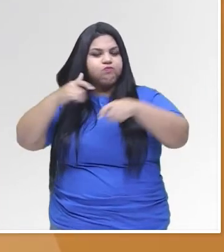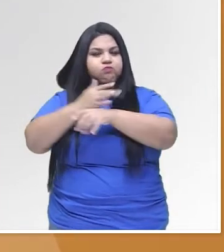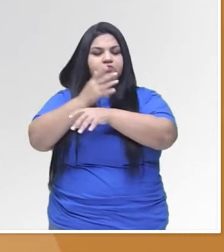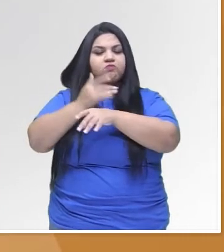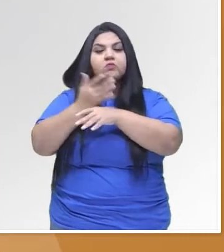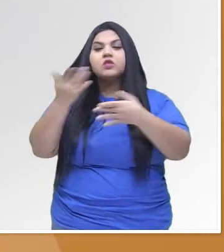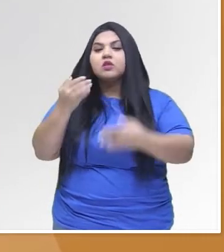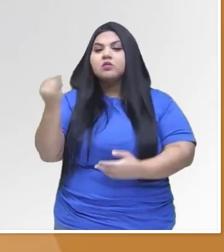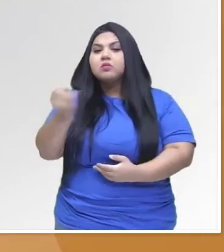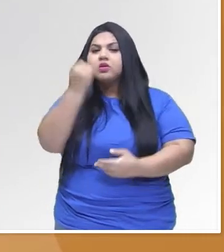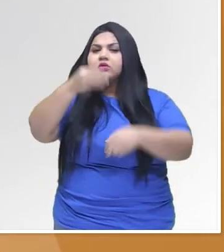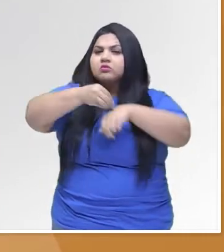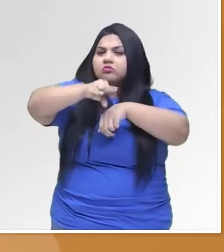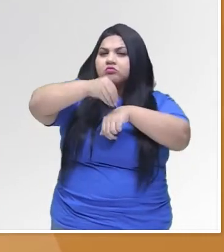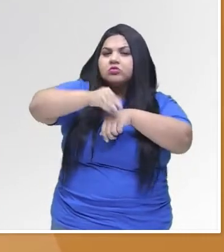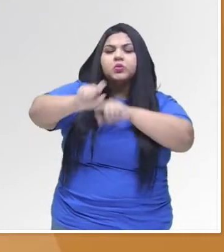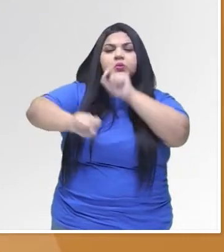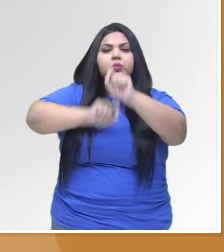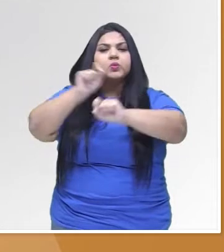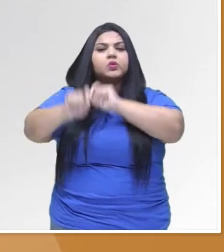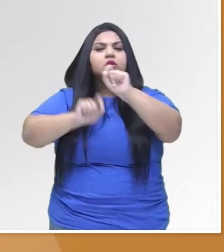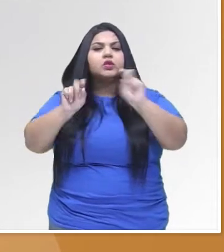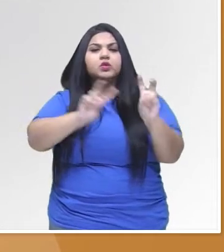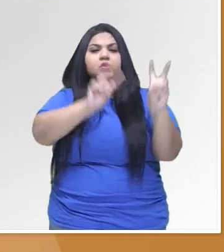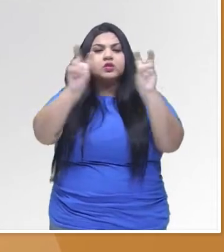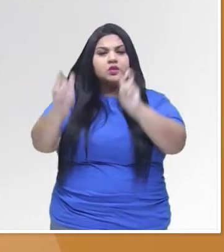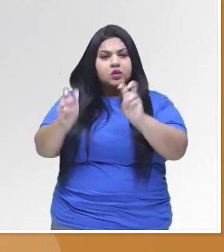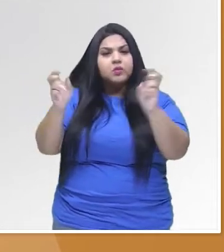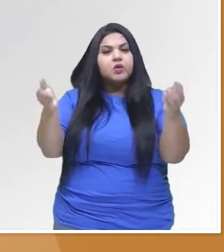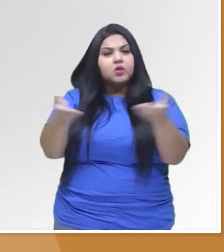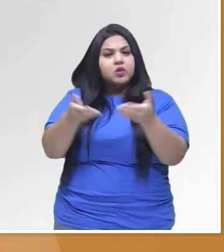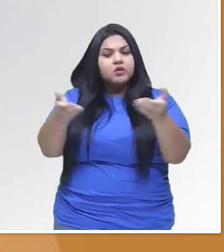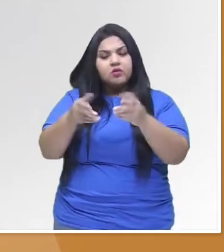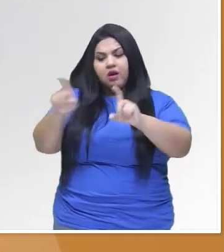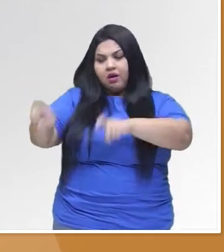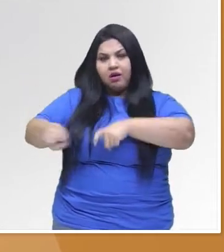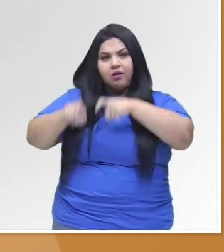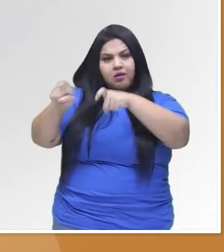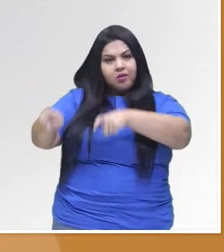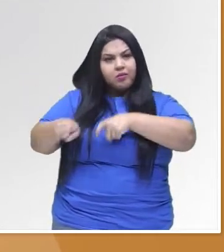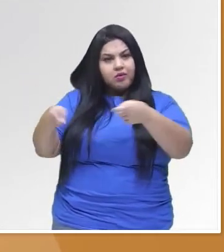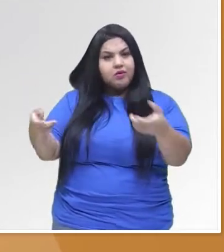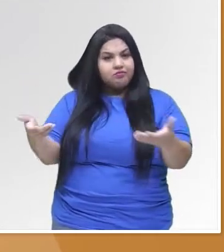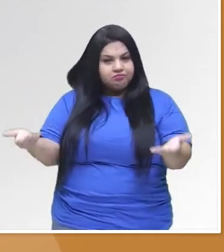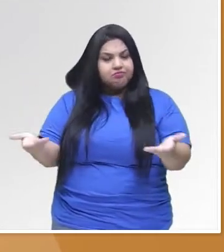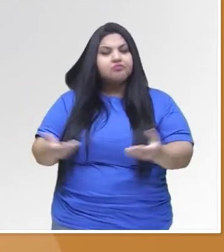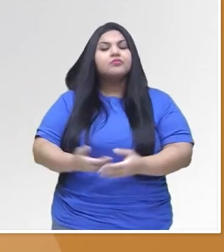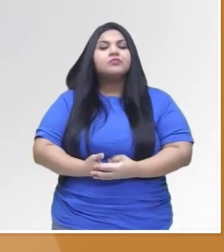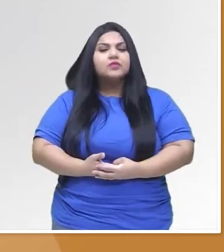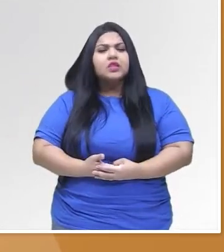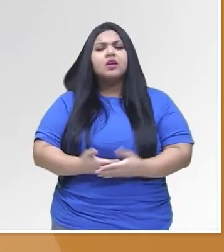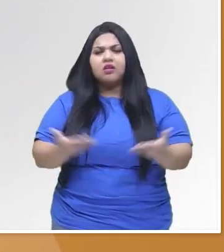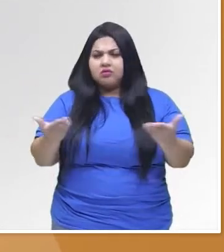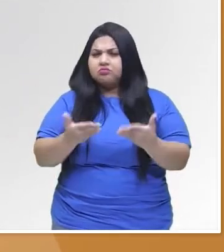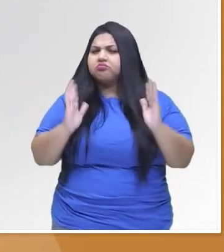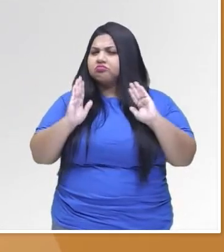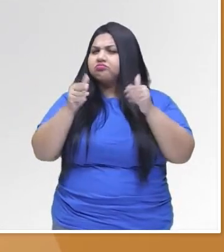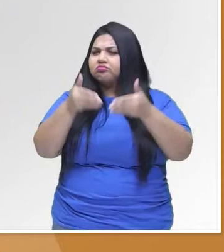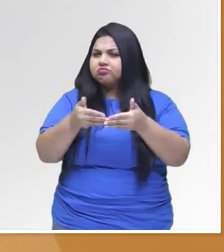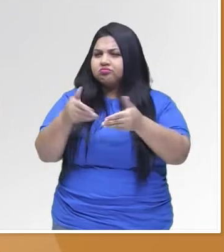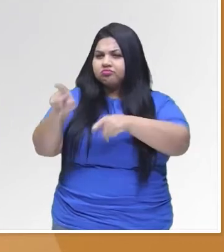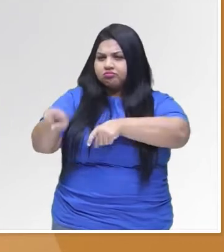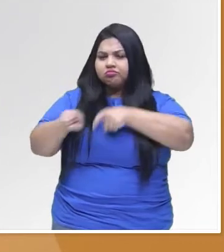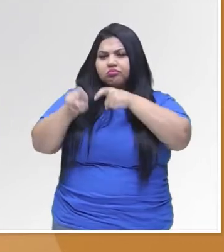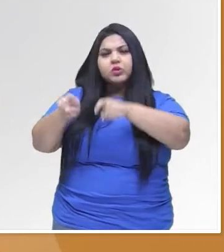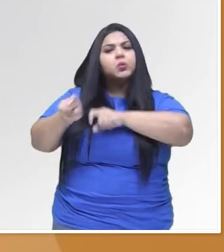Importante trazer para nós aqui o tema de hoje, da agropecuária. Agora sim, vamos falar da agropecuária.